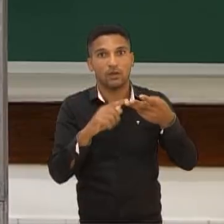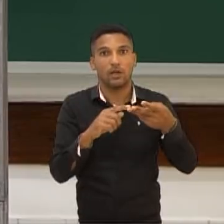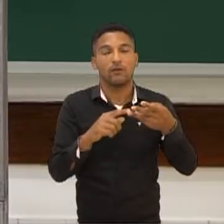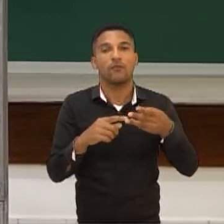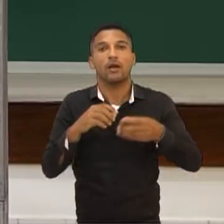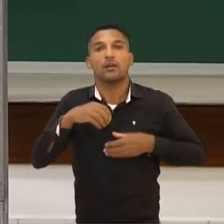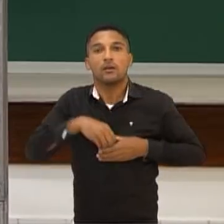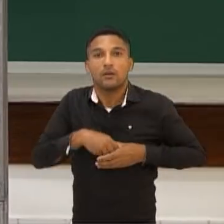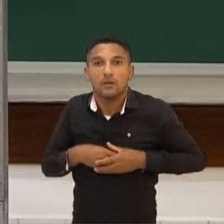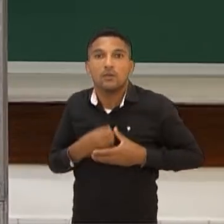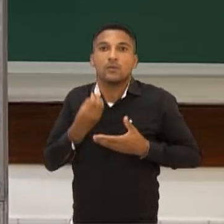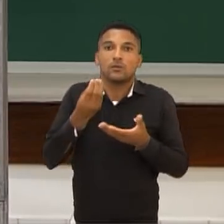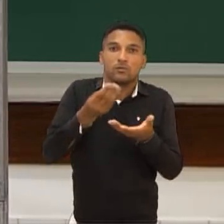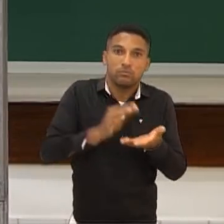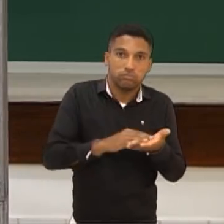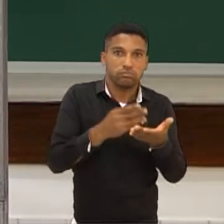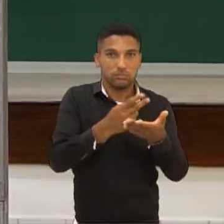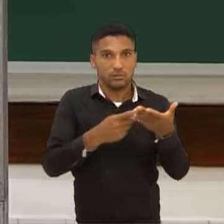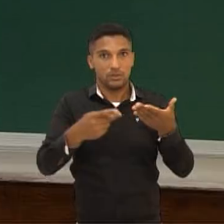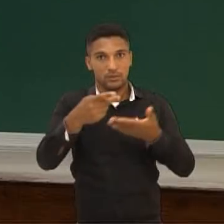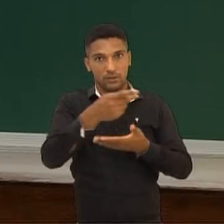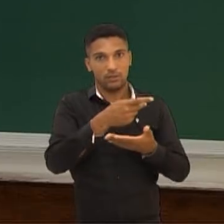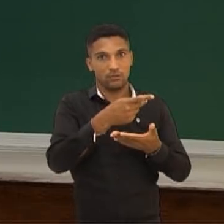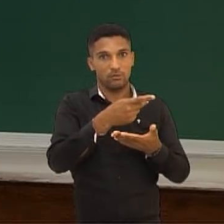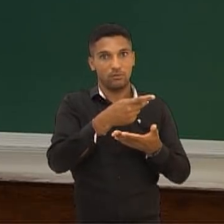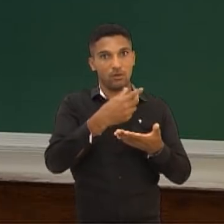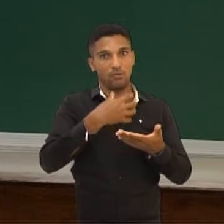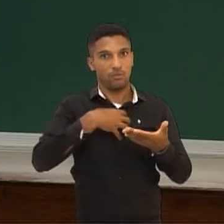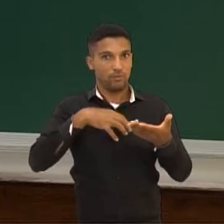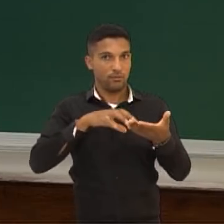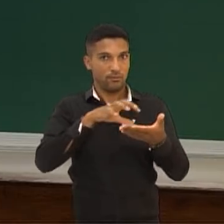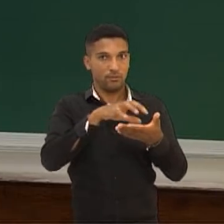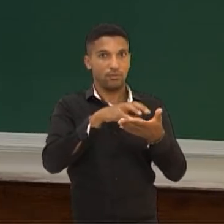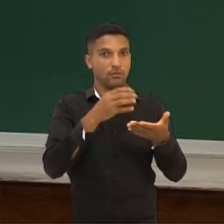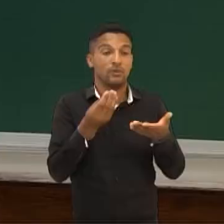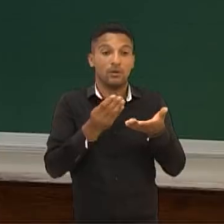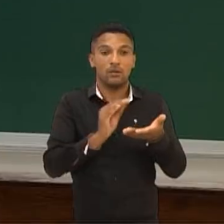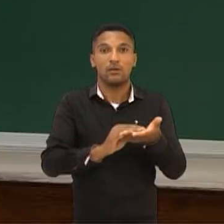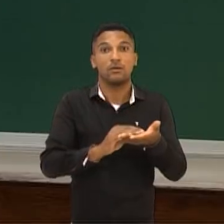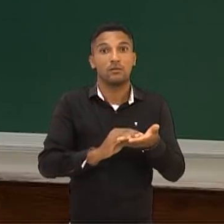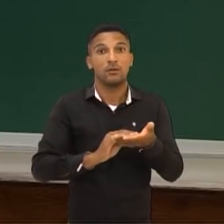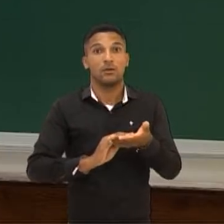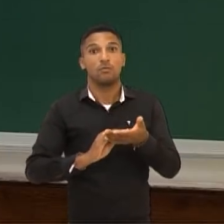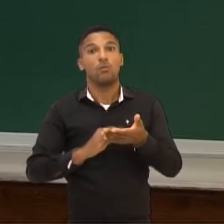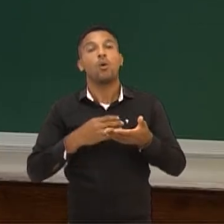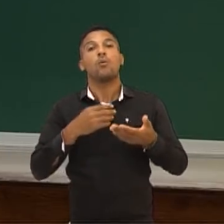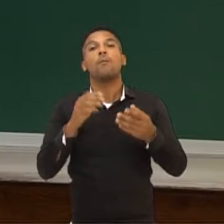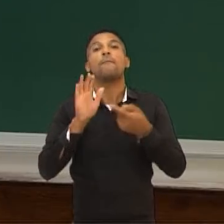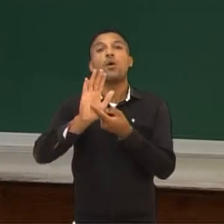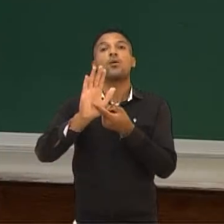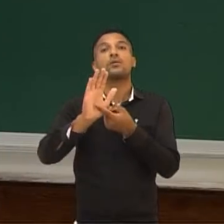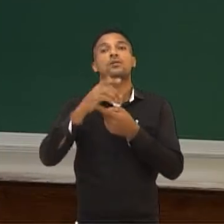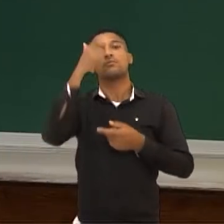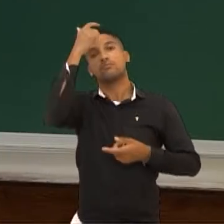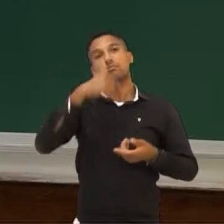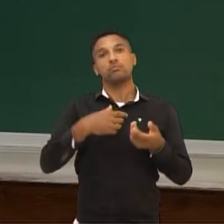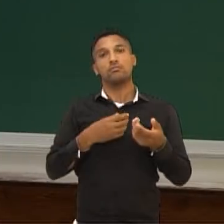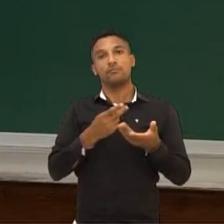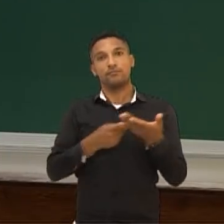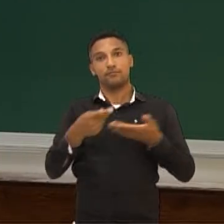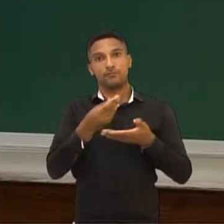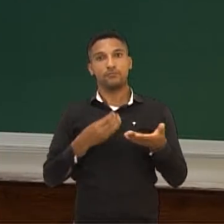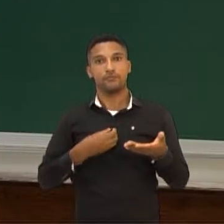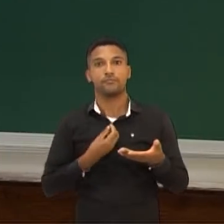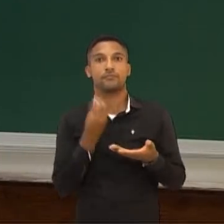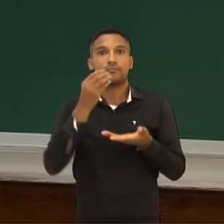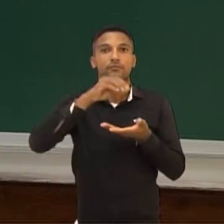verdade, ele vai trazer o que ele acredita para a sua poética pessoal, né? Então, é muito de cada artista tem a